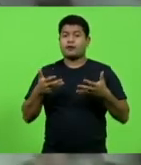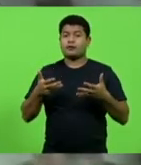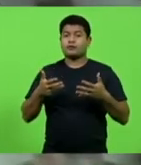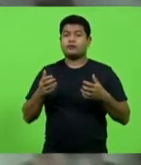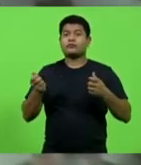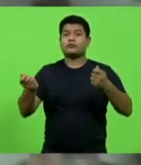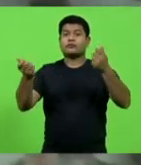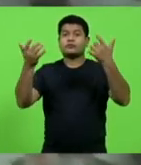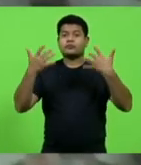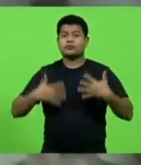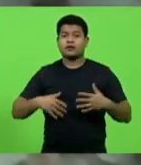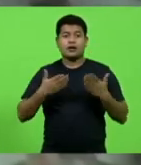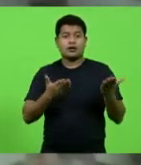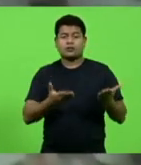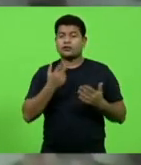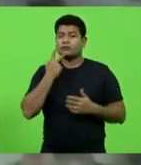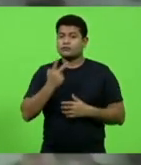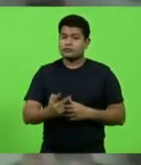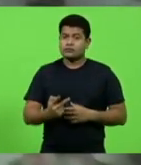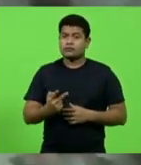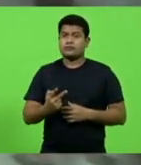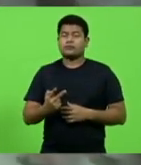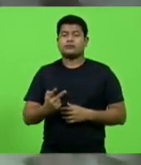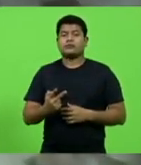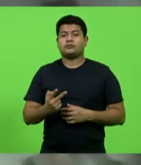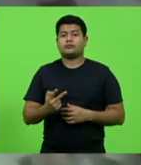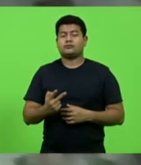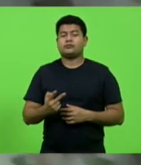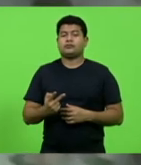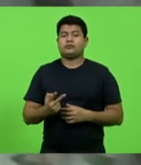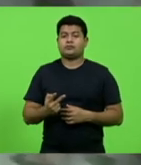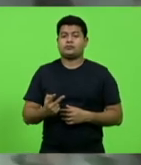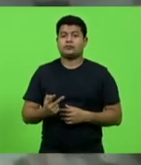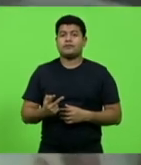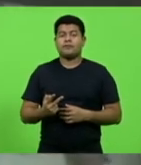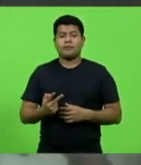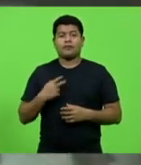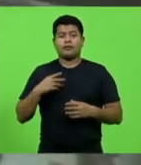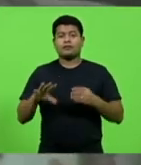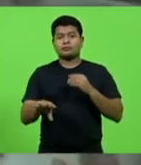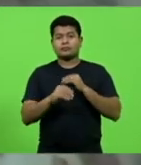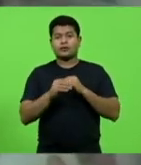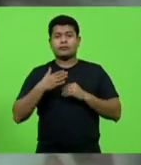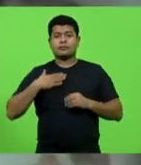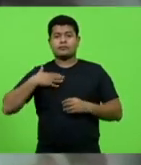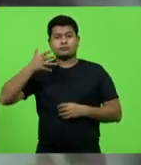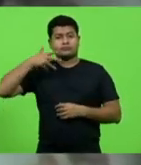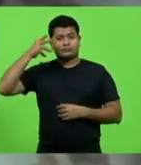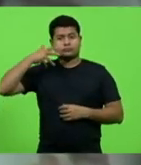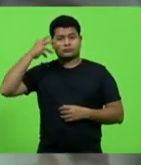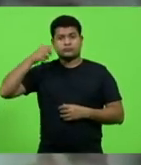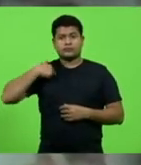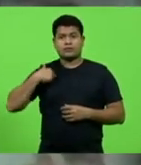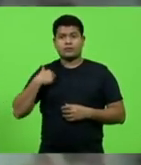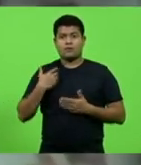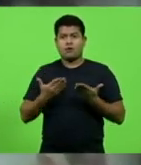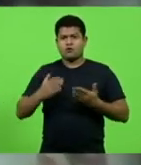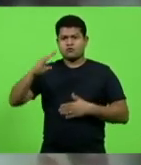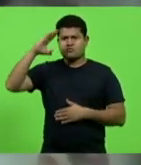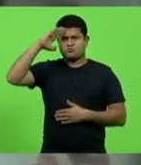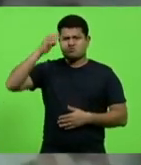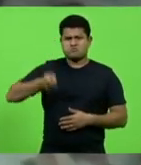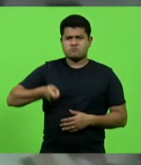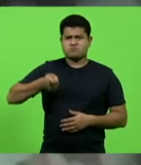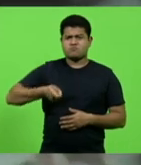o argumento para a minha fala. Na verdade, o autoritarismo